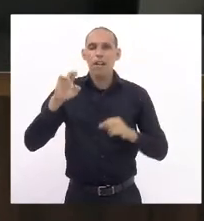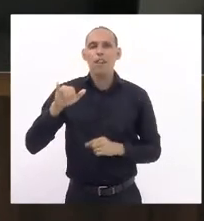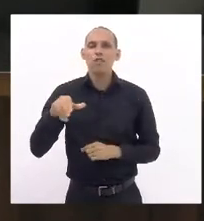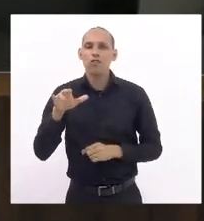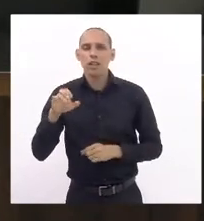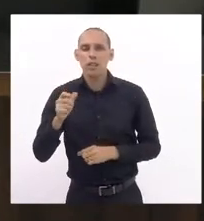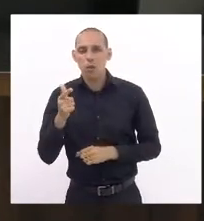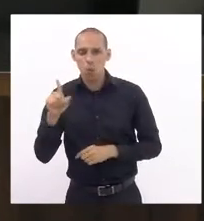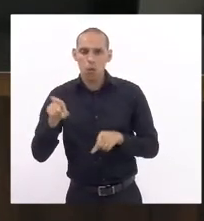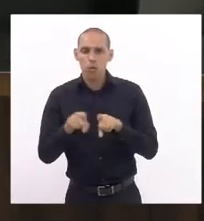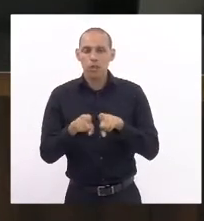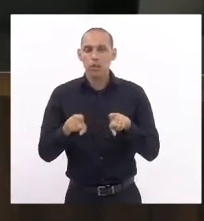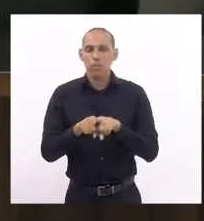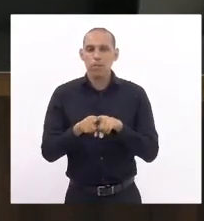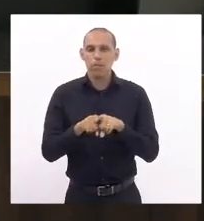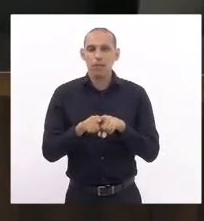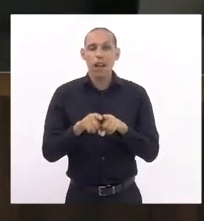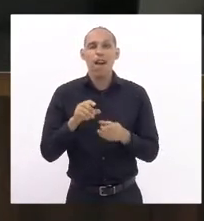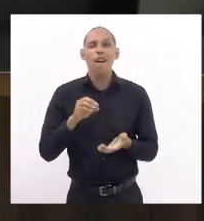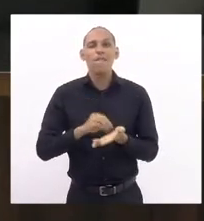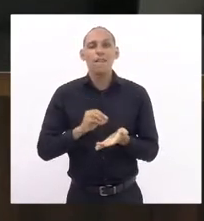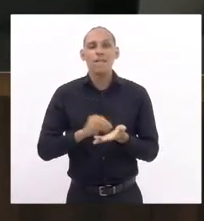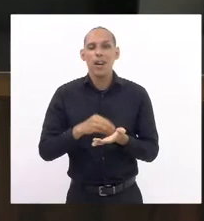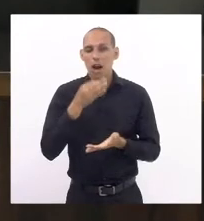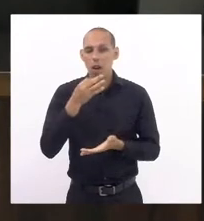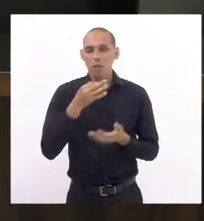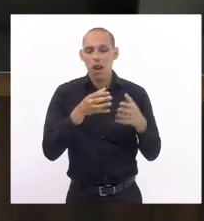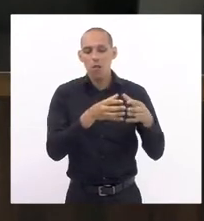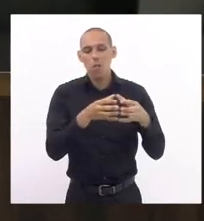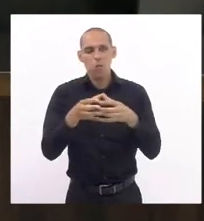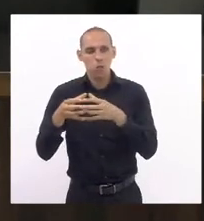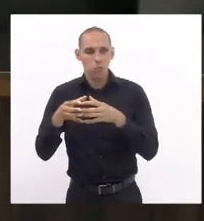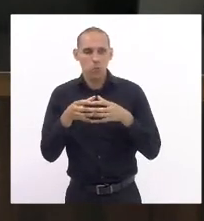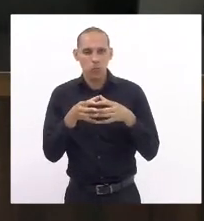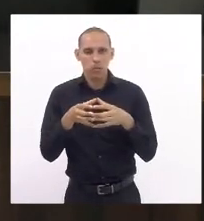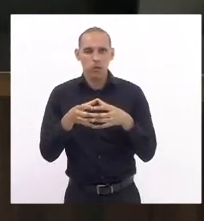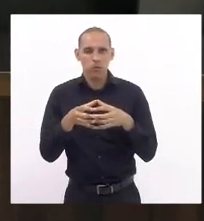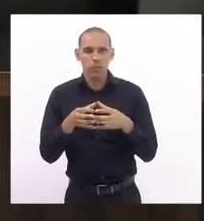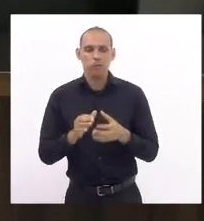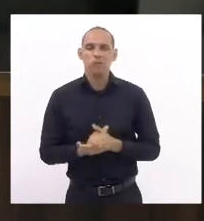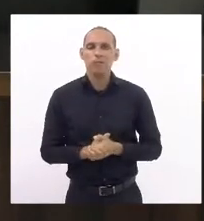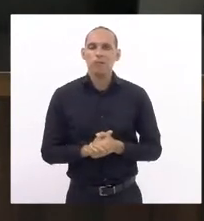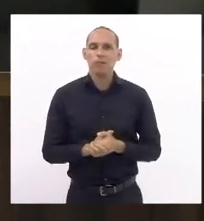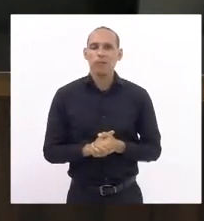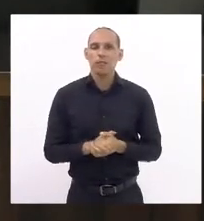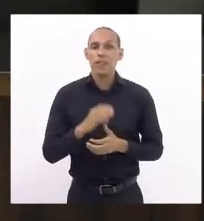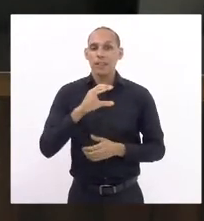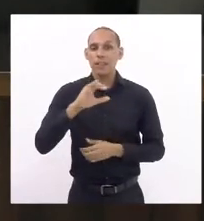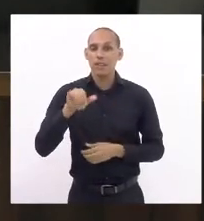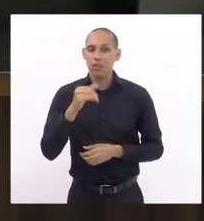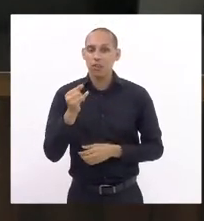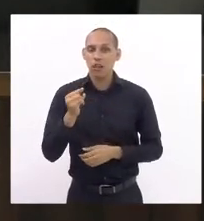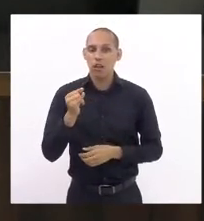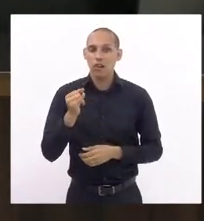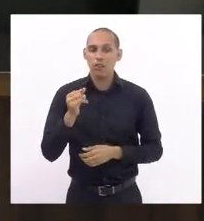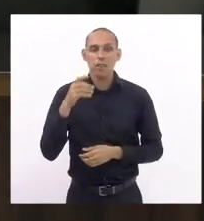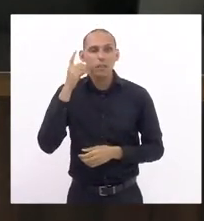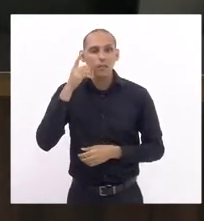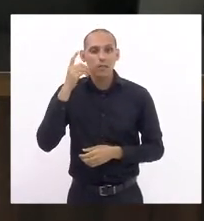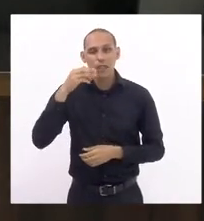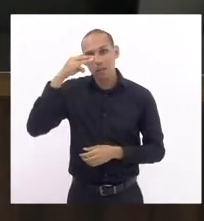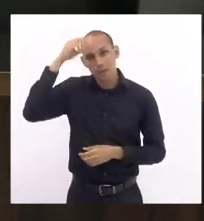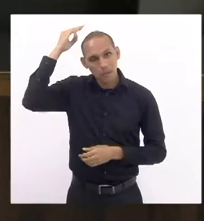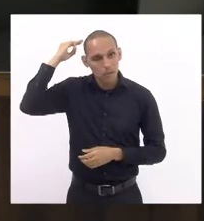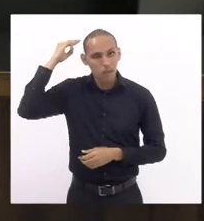de Constituição e Justiça, de Saúde e de Orçamento às emendas de plenário. Permitir parecer pela Comissão de Constituição e Justiça, deputado Márcio